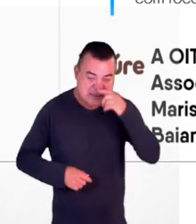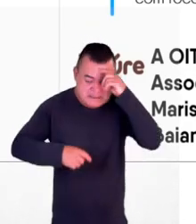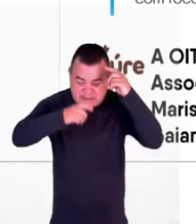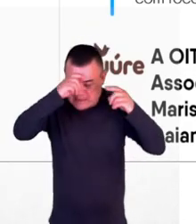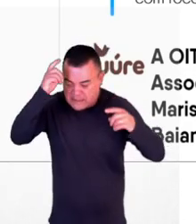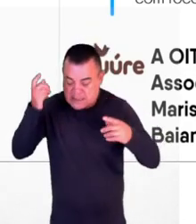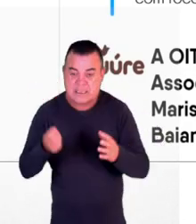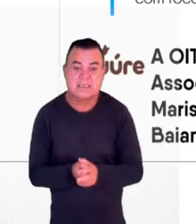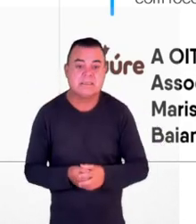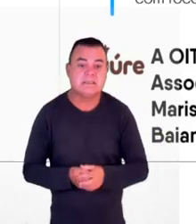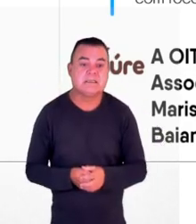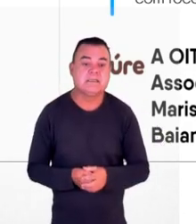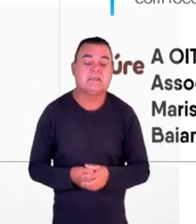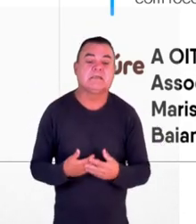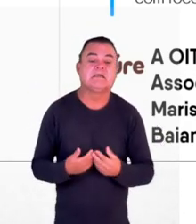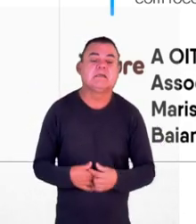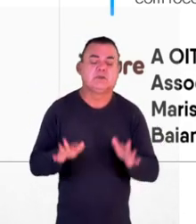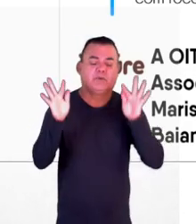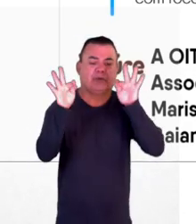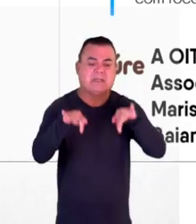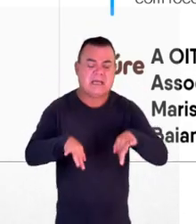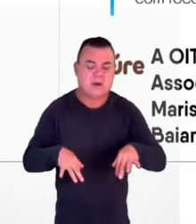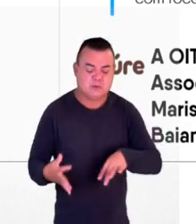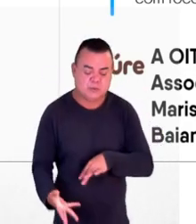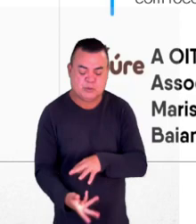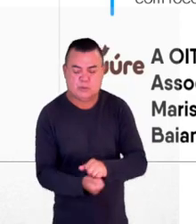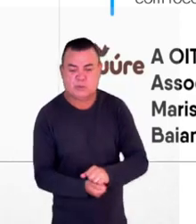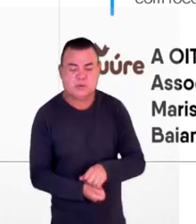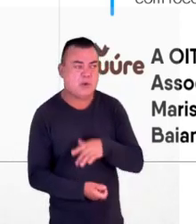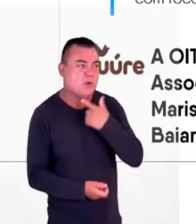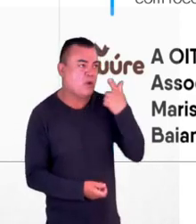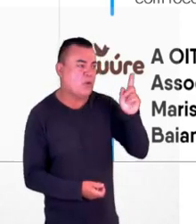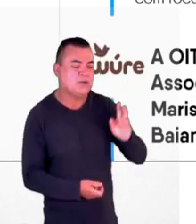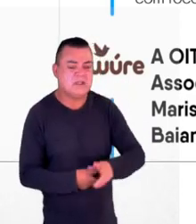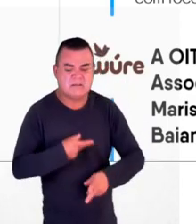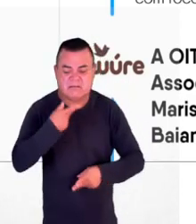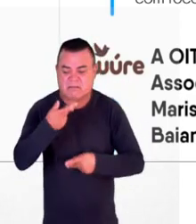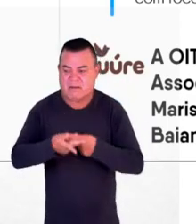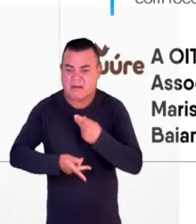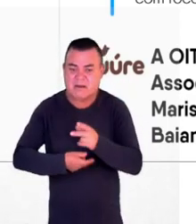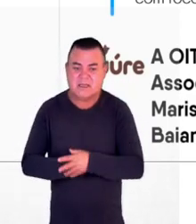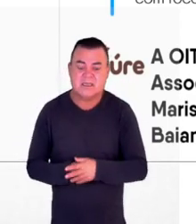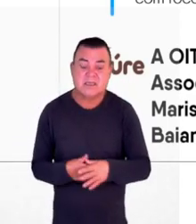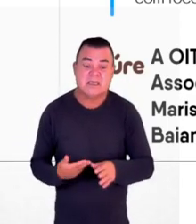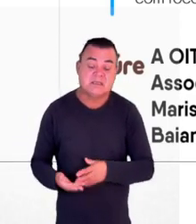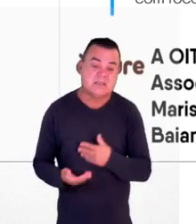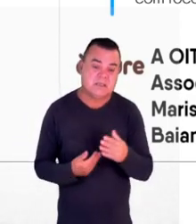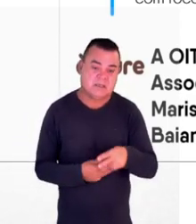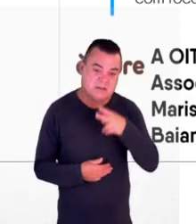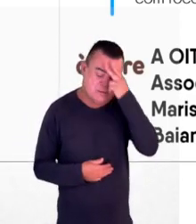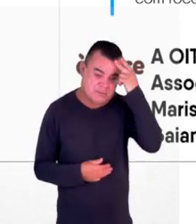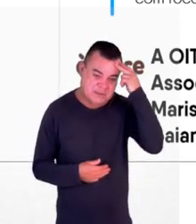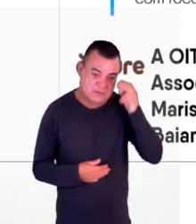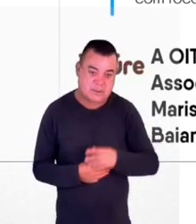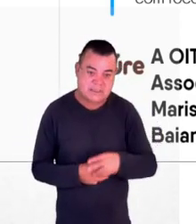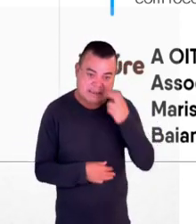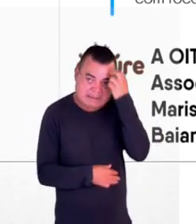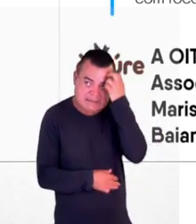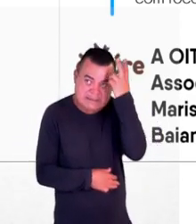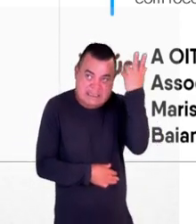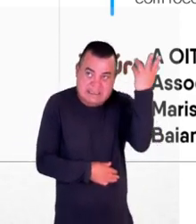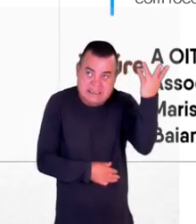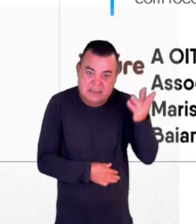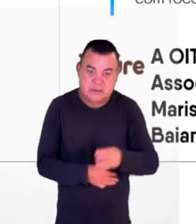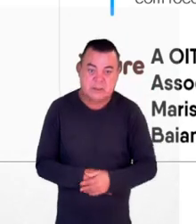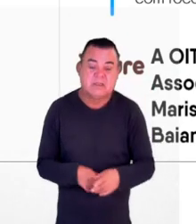adiar o fim do mundo né do cren ou tantas falas de tantos eh intelectuais e assim vou nominar né tantos intelectuais